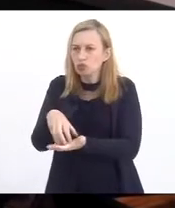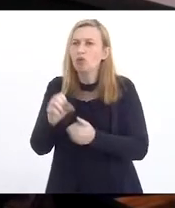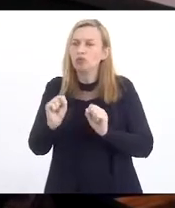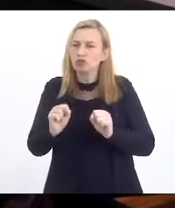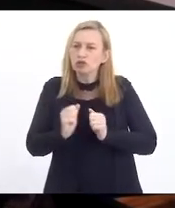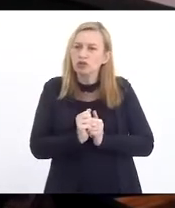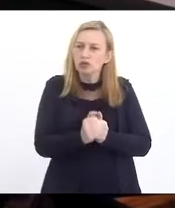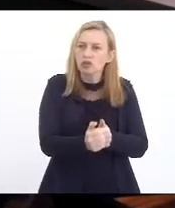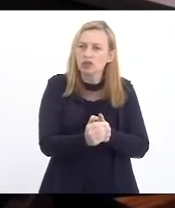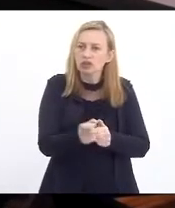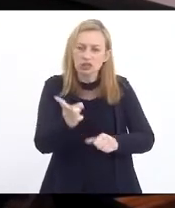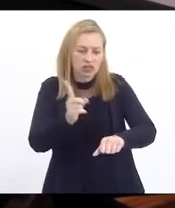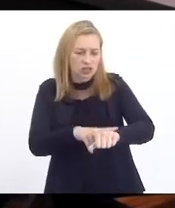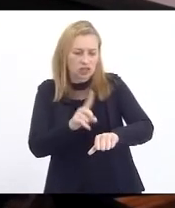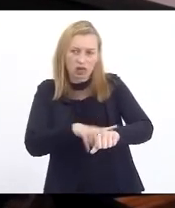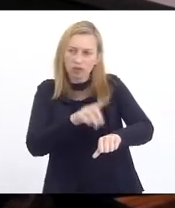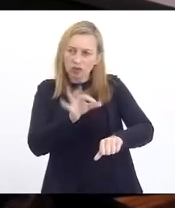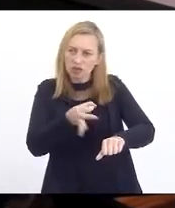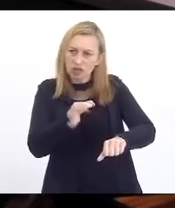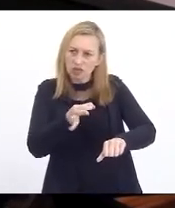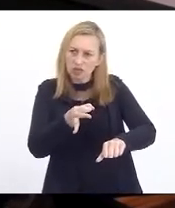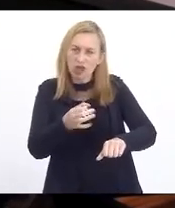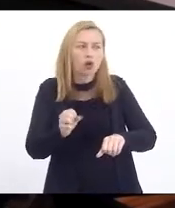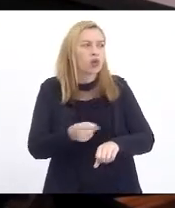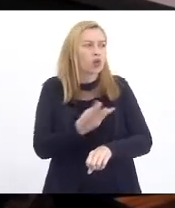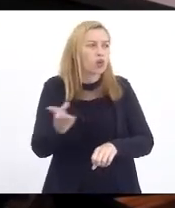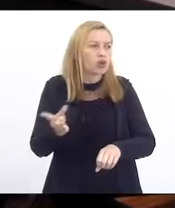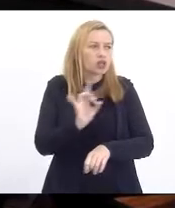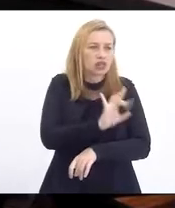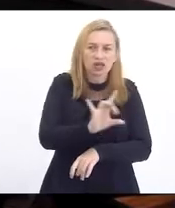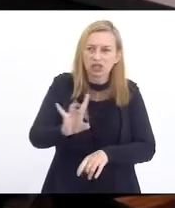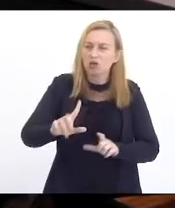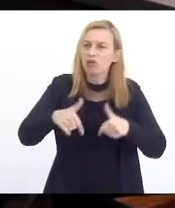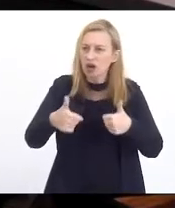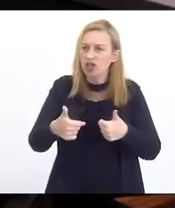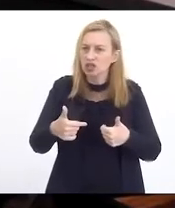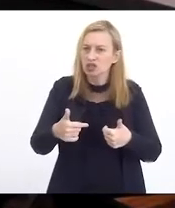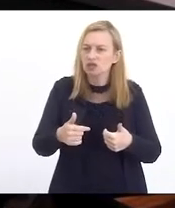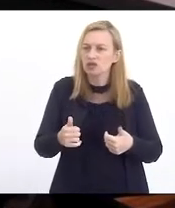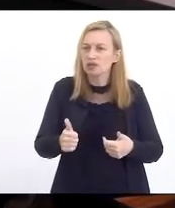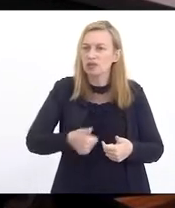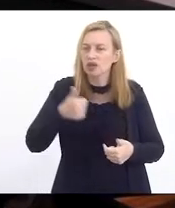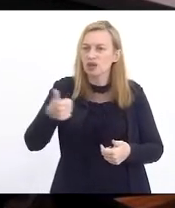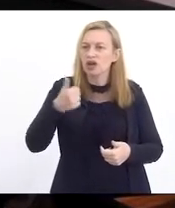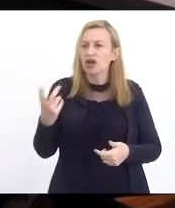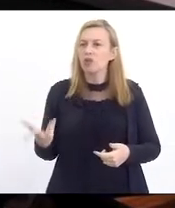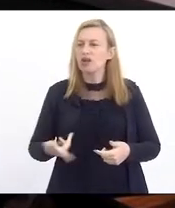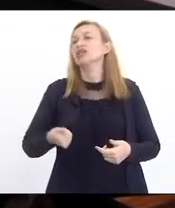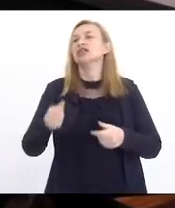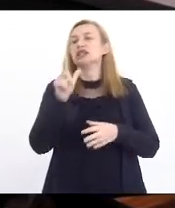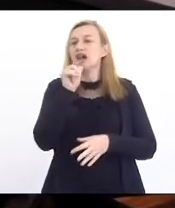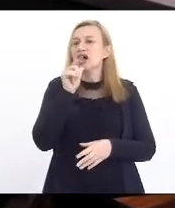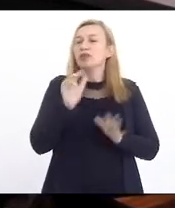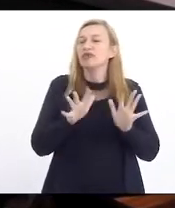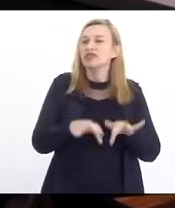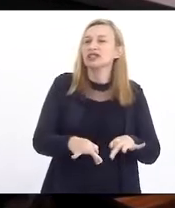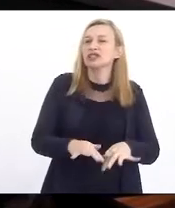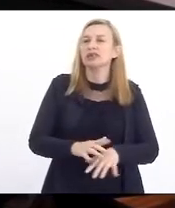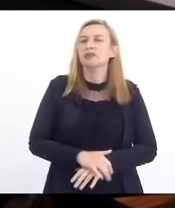esse acompanhamento de prazos e o quanto que cada ação dessa vai repercutir positivamente na qualidade da água. E, para